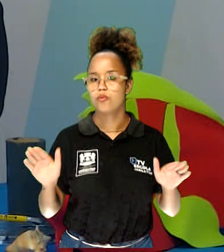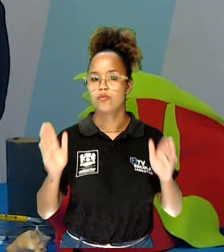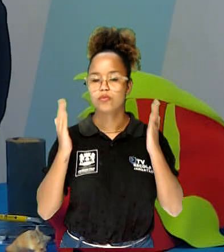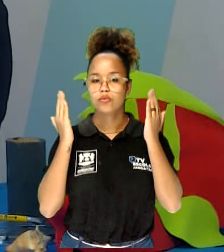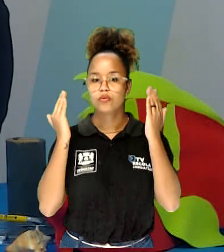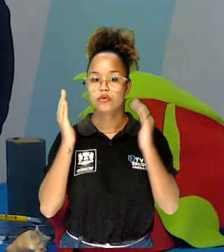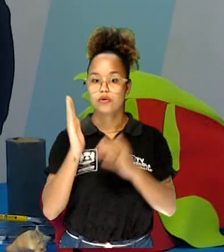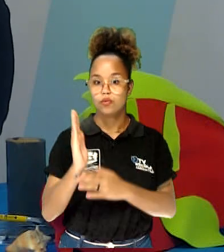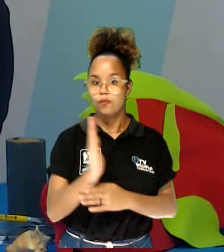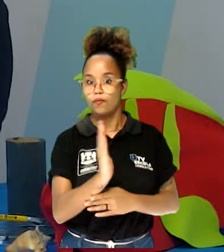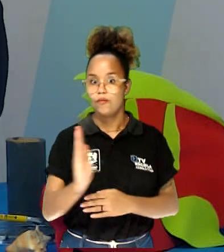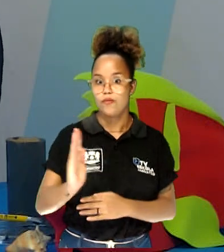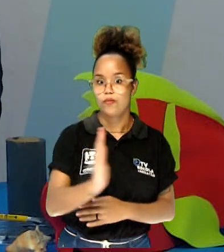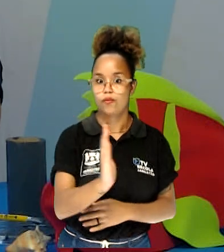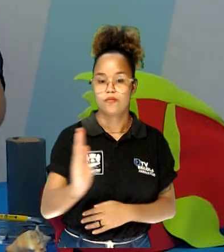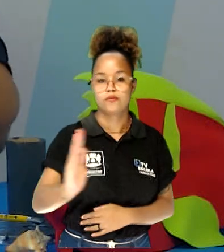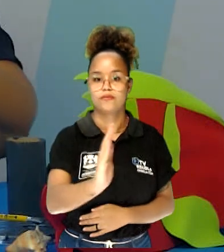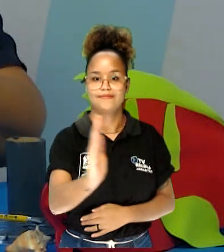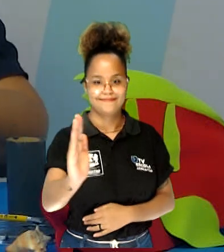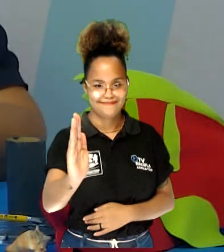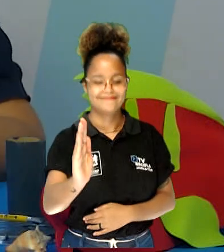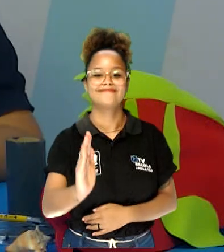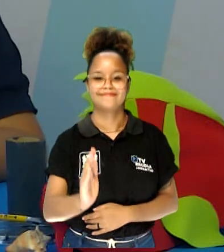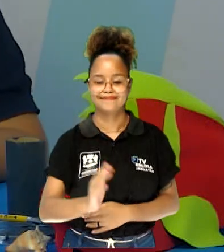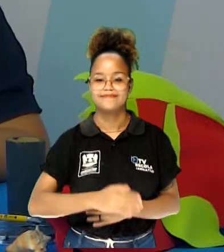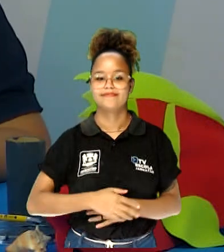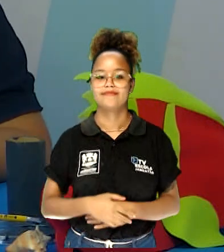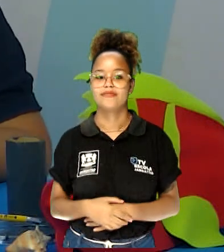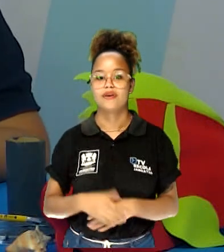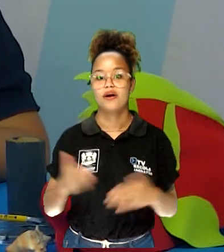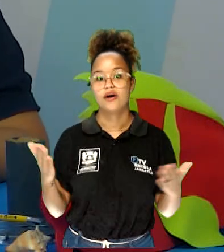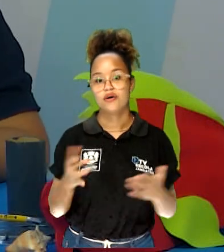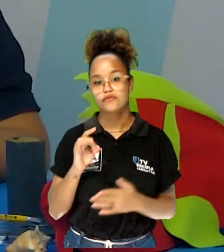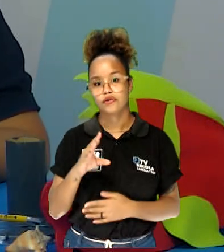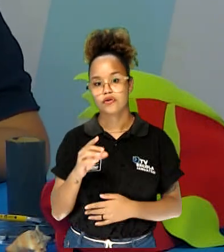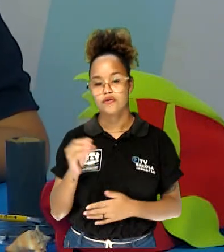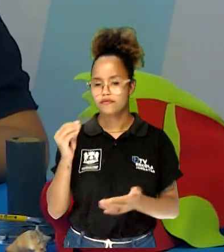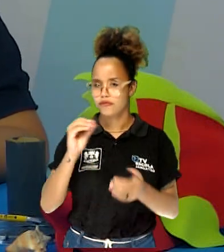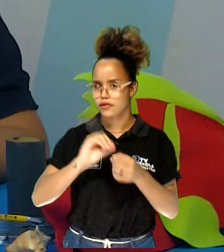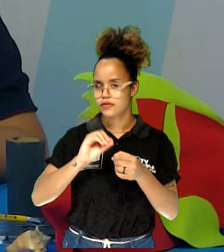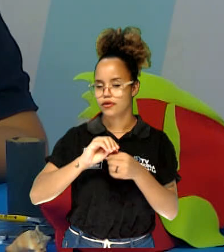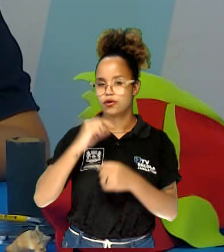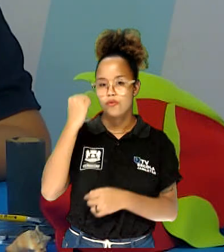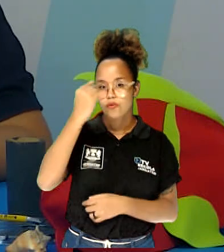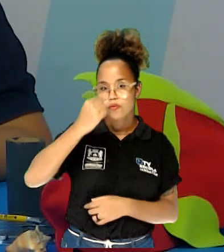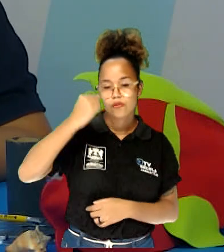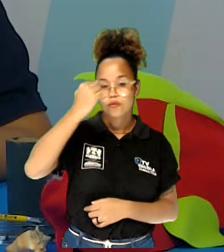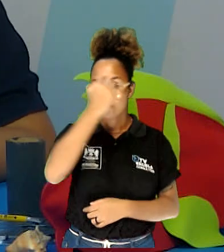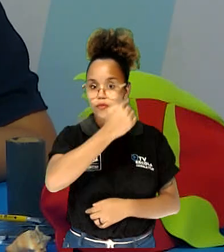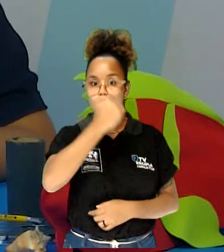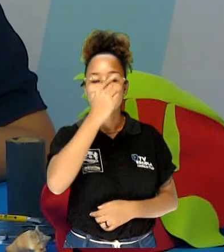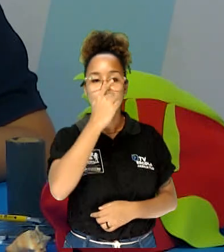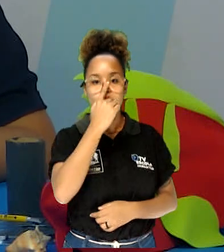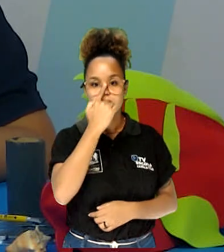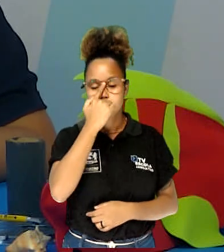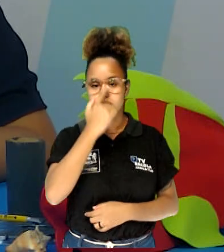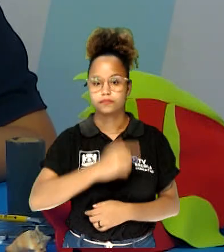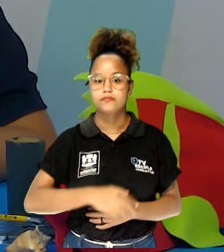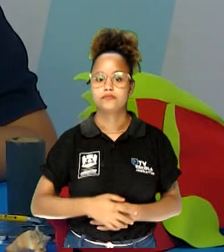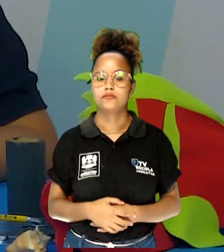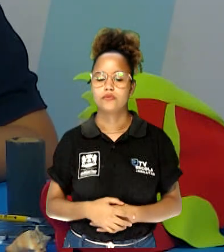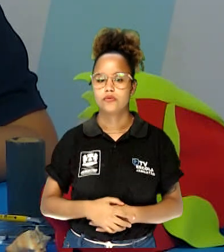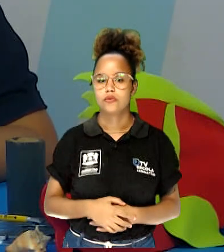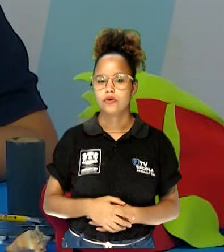tan tan tan tan tan tan tan tan tan tan. Agora é só colocar o olhinho. Vamos fazer um olhinho. O tubarão, ele não enxerga muito bem, não,